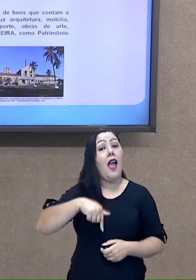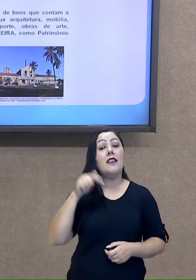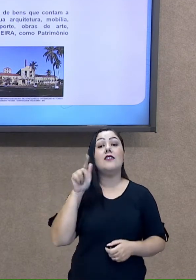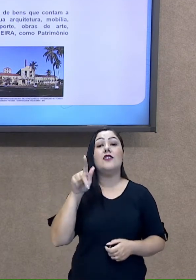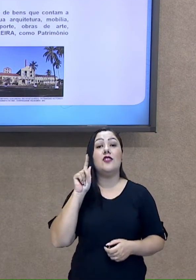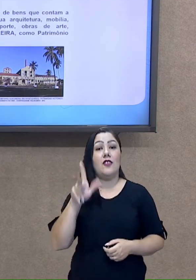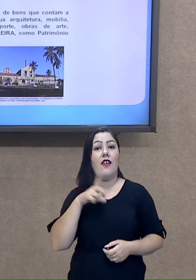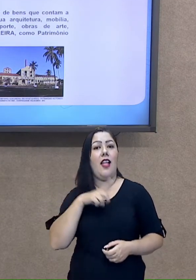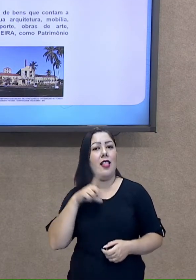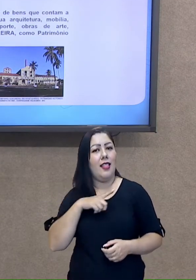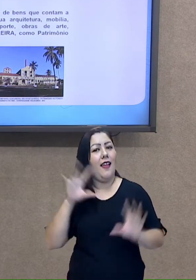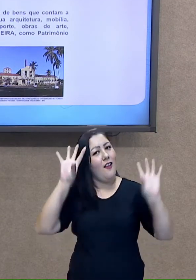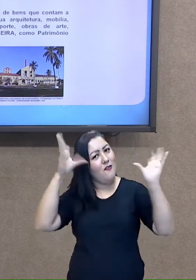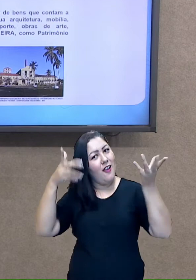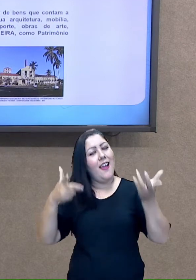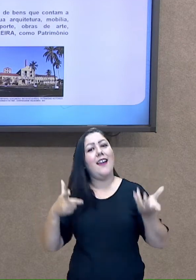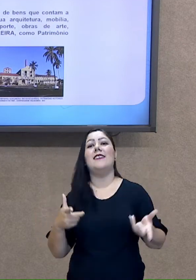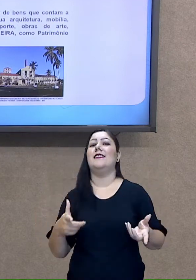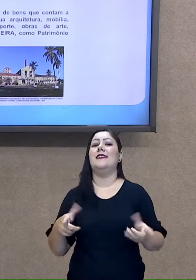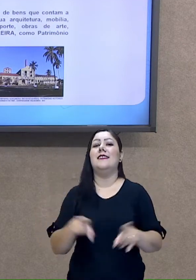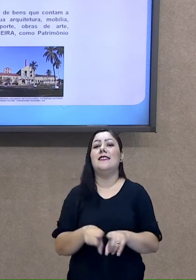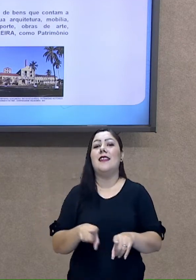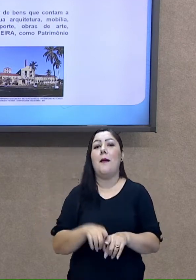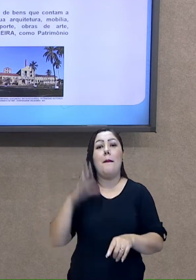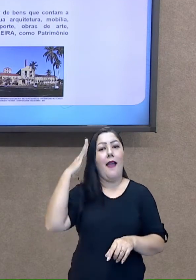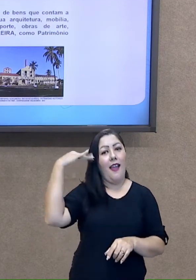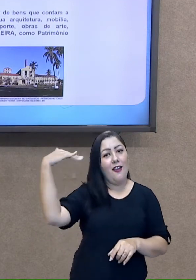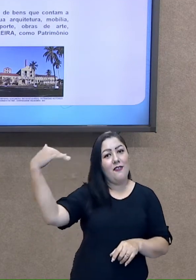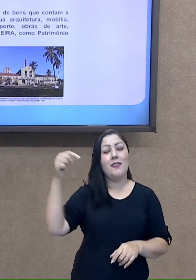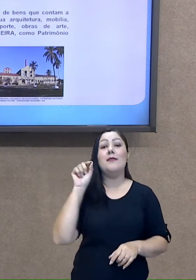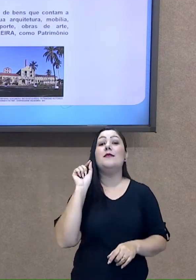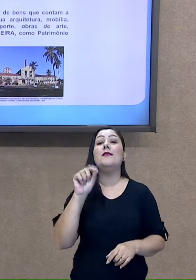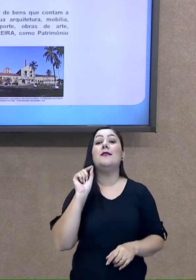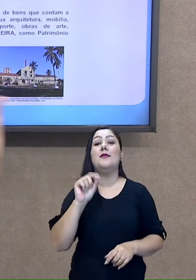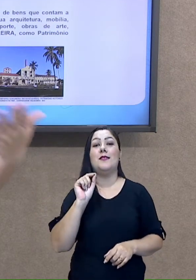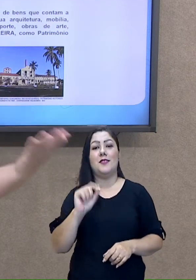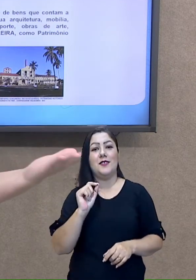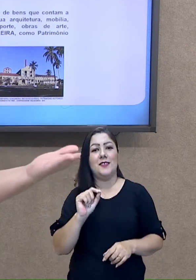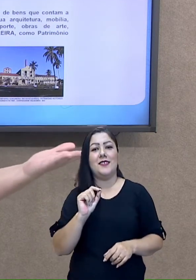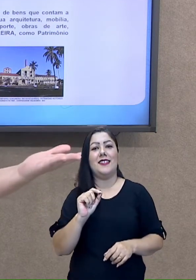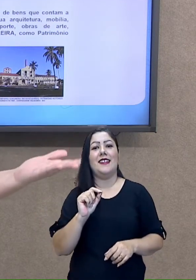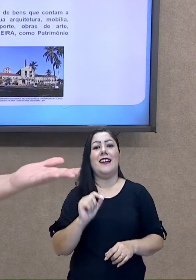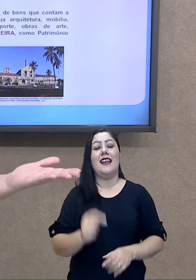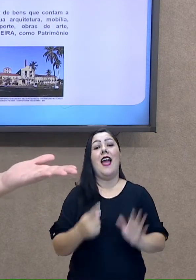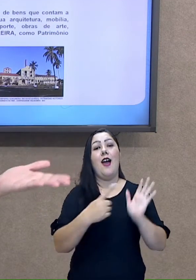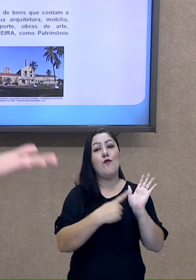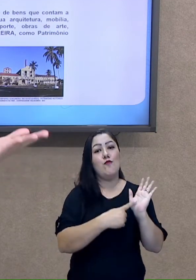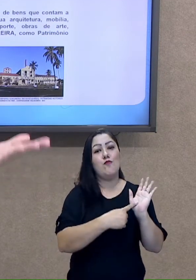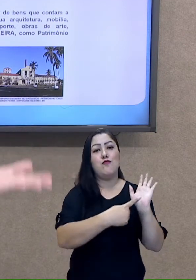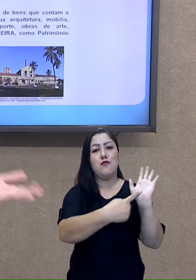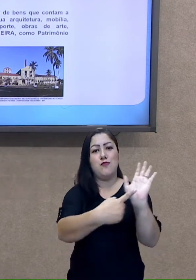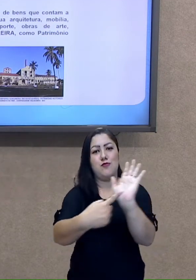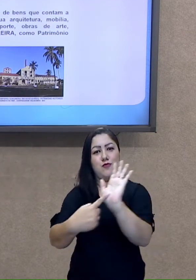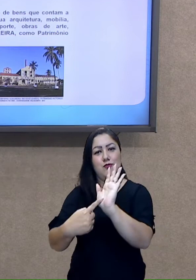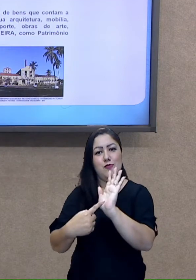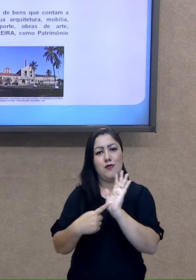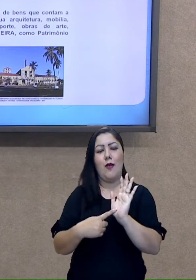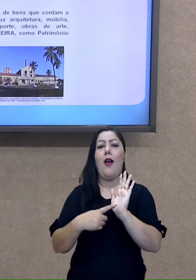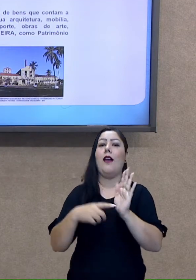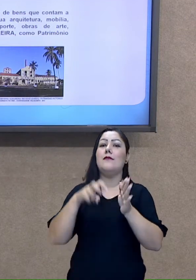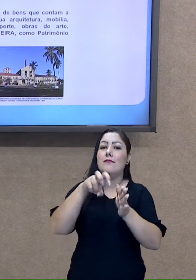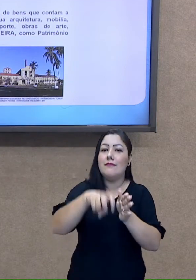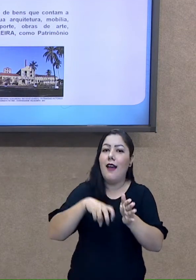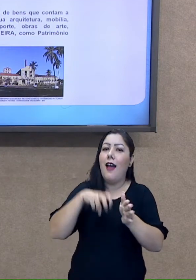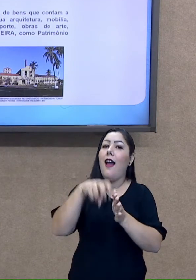muito, muito conhecida, que é a Expoagro. Este ano, infelizmente, por conta desta